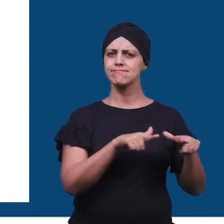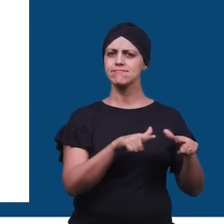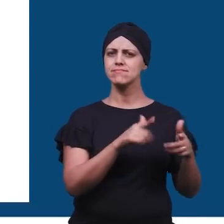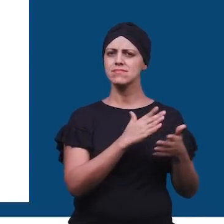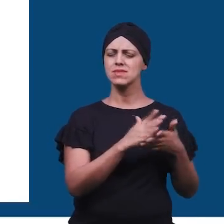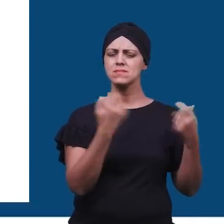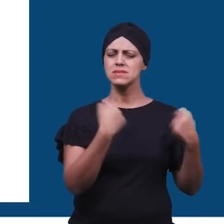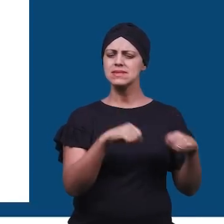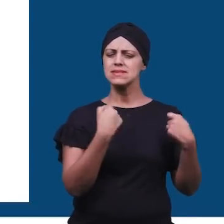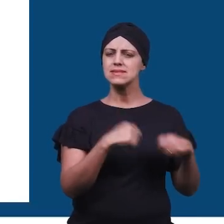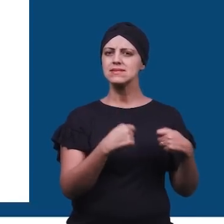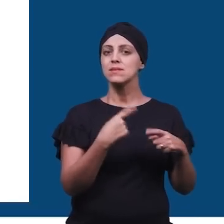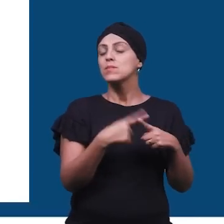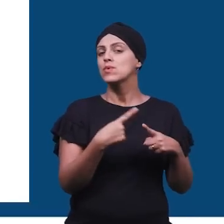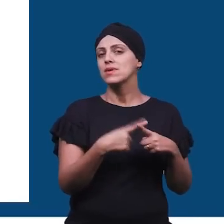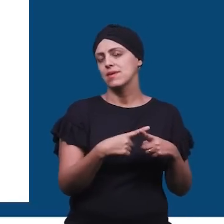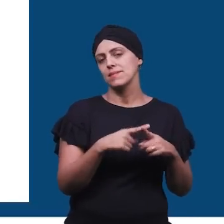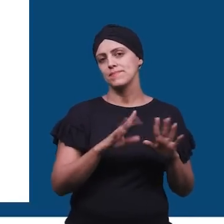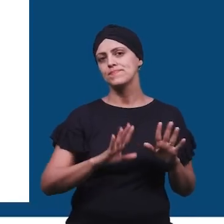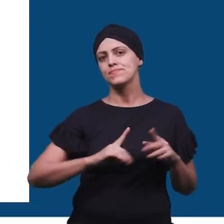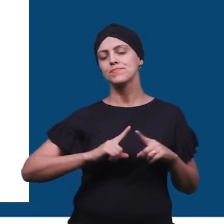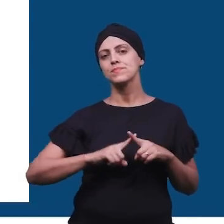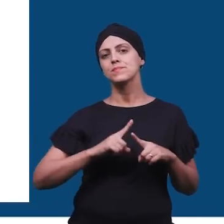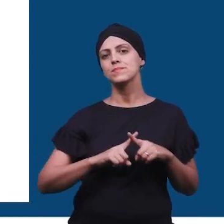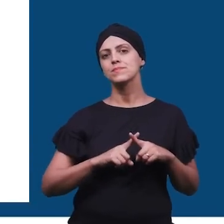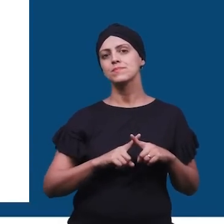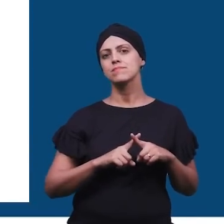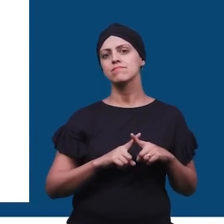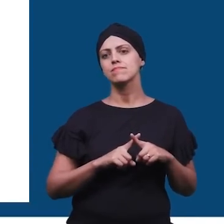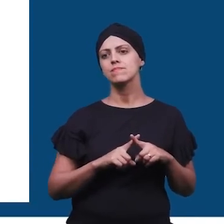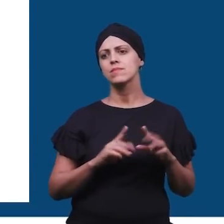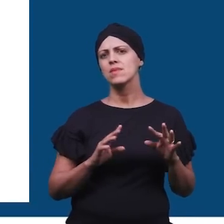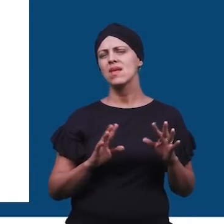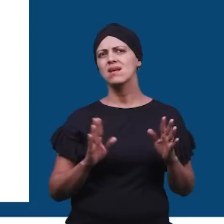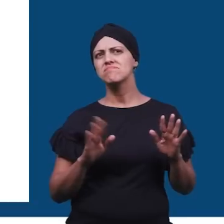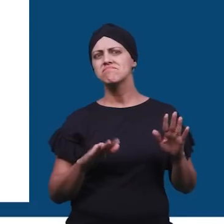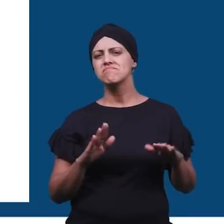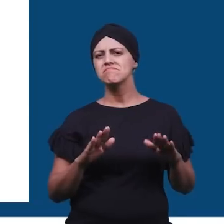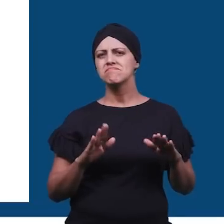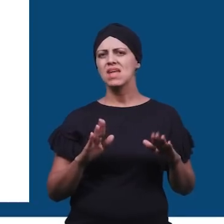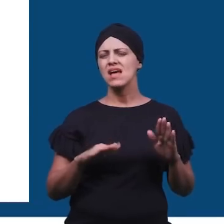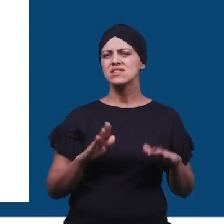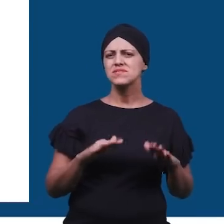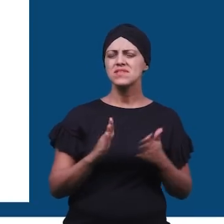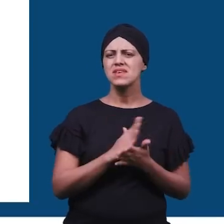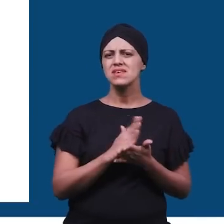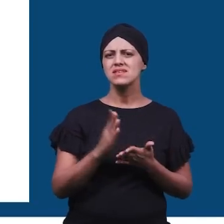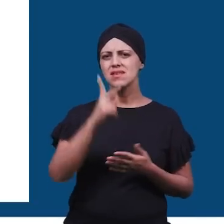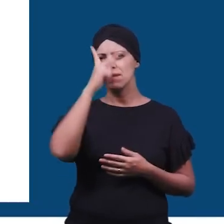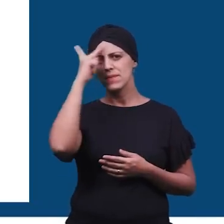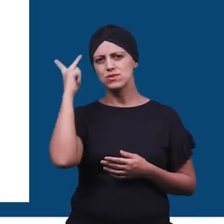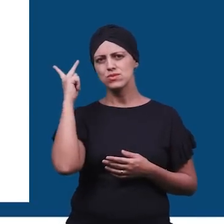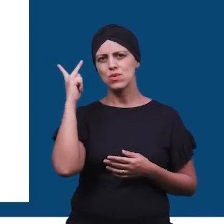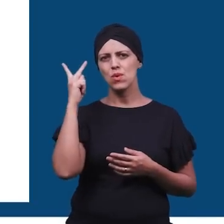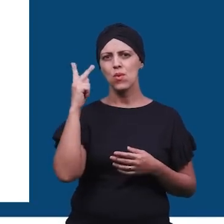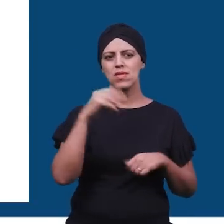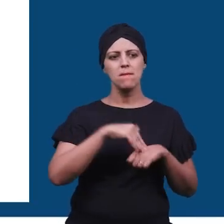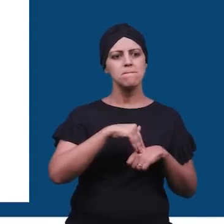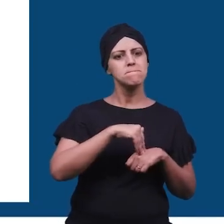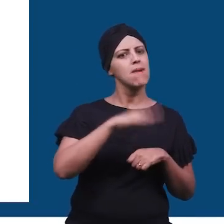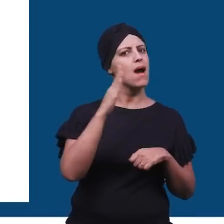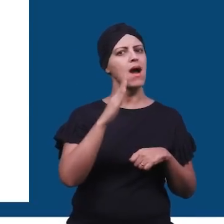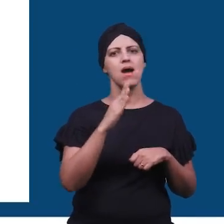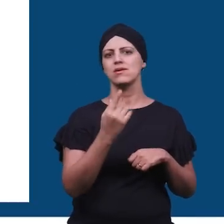a necessidade. Por quê? Porque geralmente, não com todos, mas às vezes a pessoa possui mais